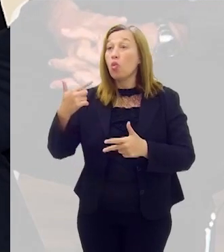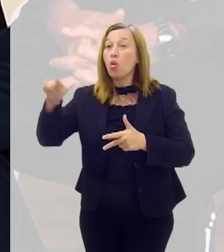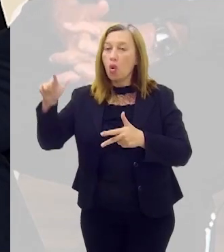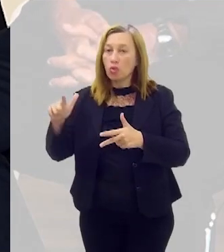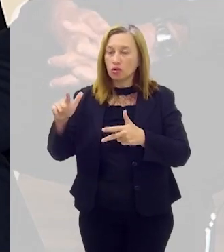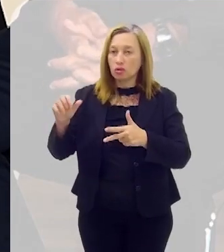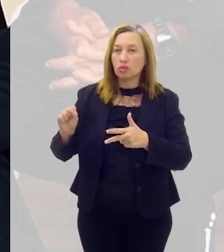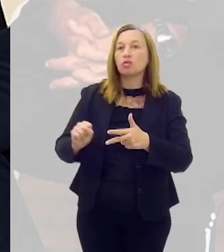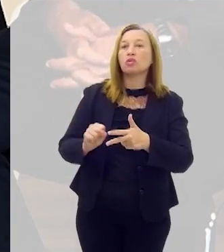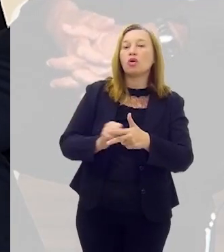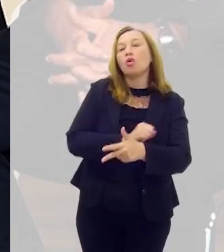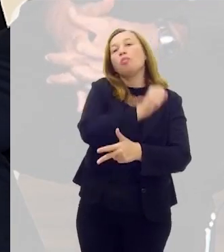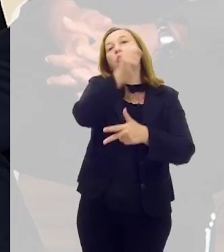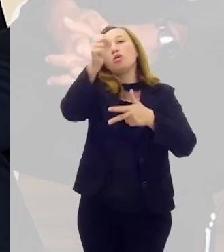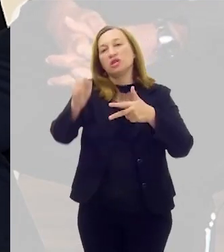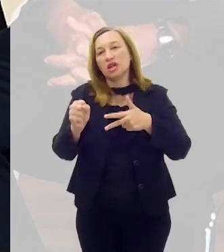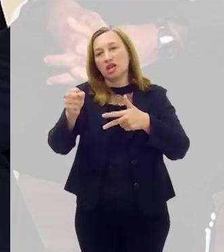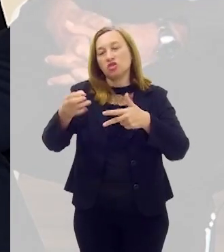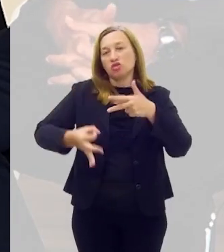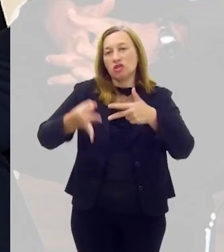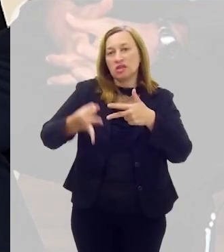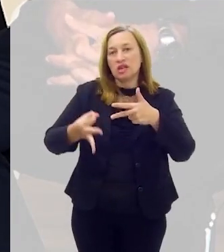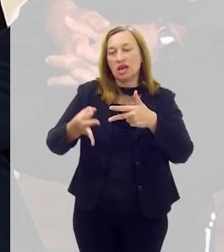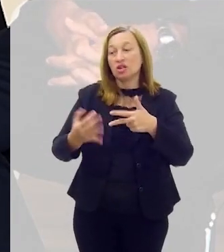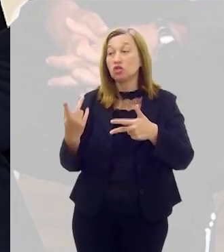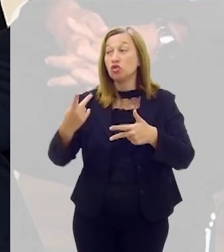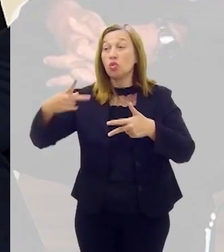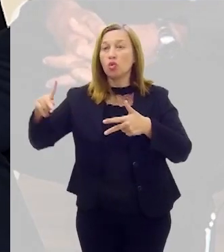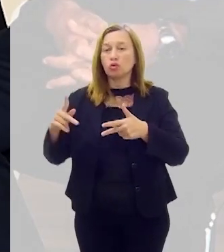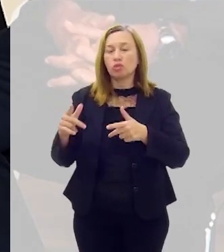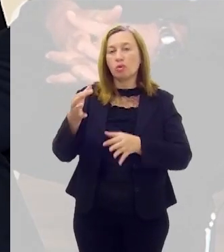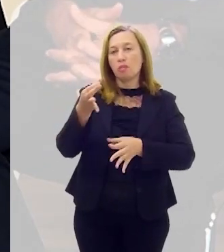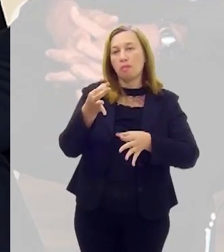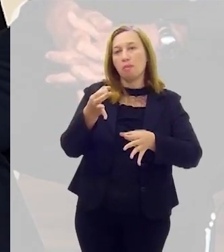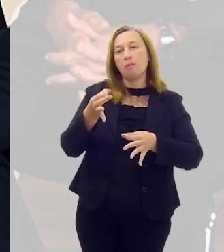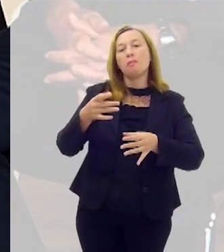poder judiciário de um outro país, né?